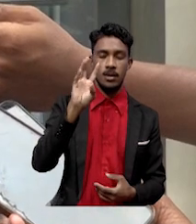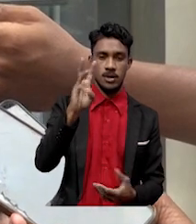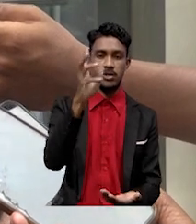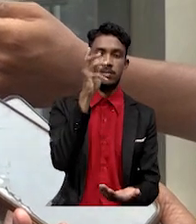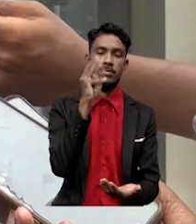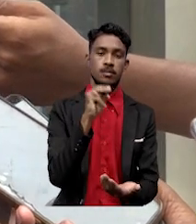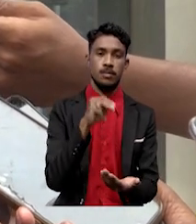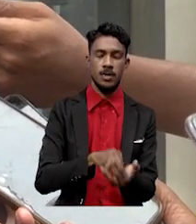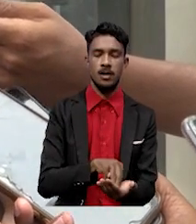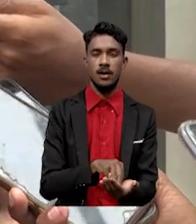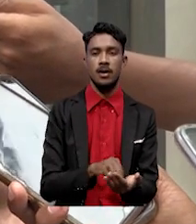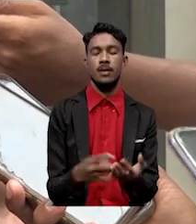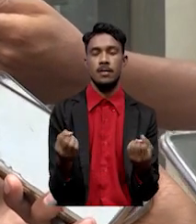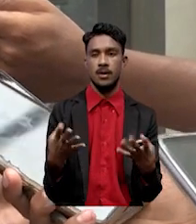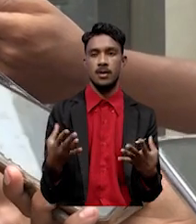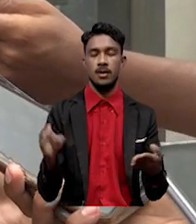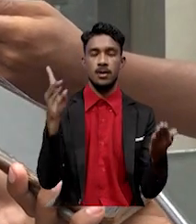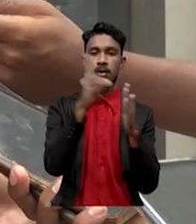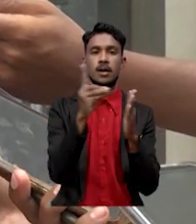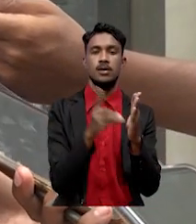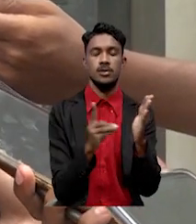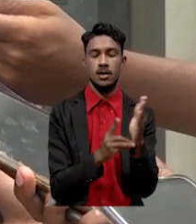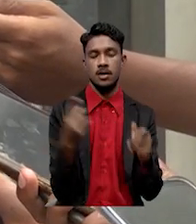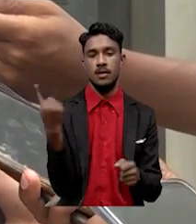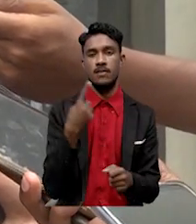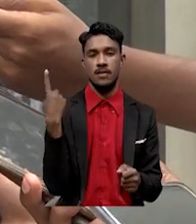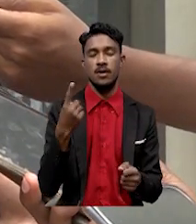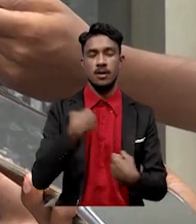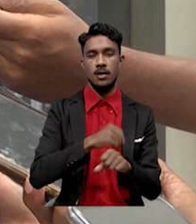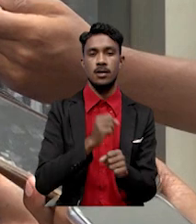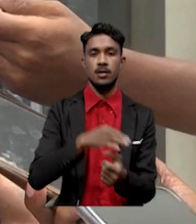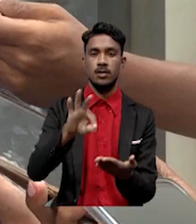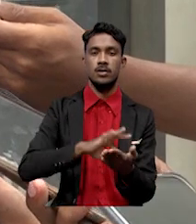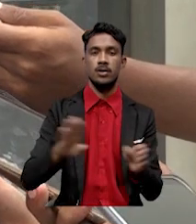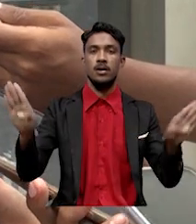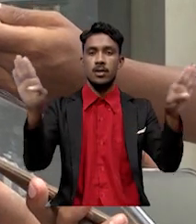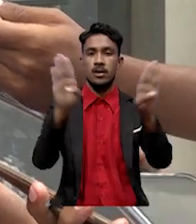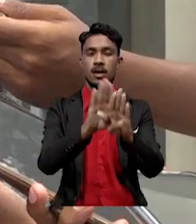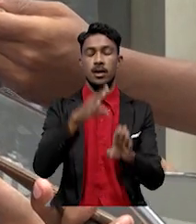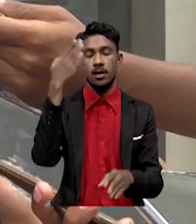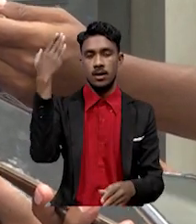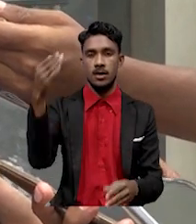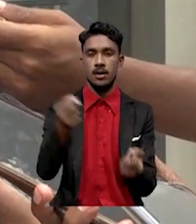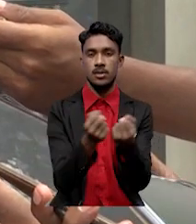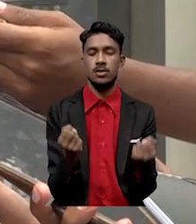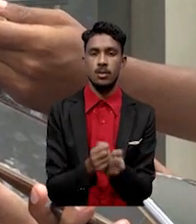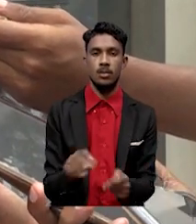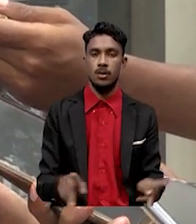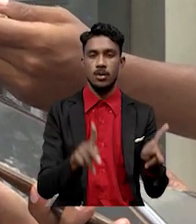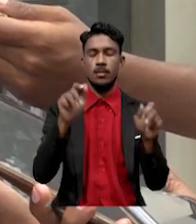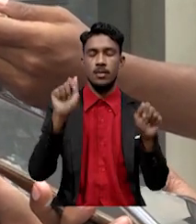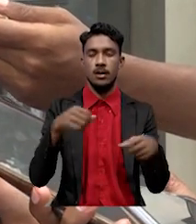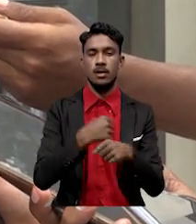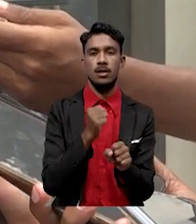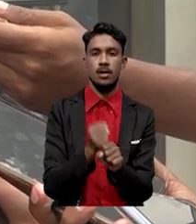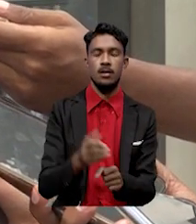data já não é provisória. Porque agora produz a lista de exposição para a TACA e SUCO, para o público, para as reclamações, para